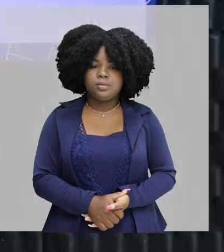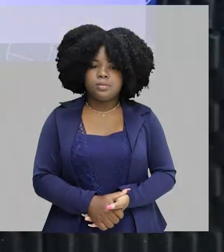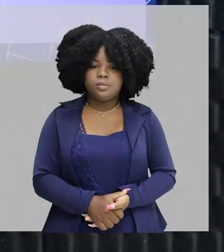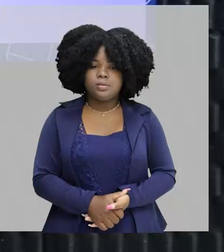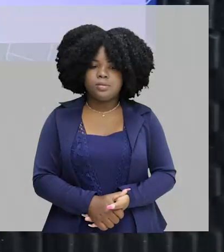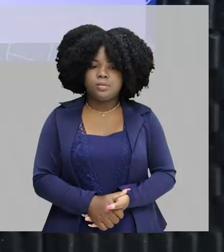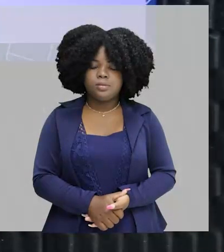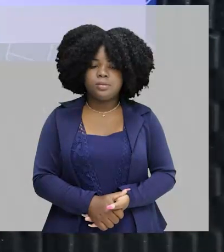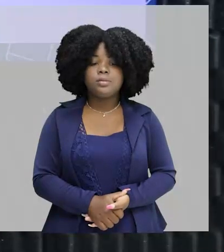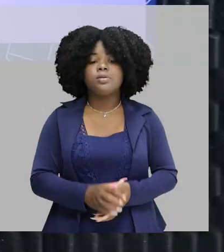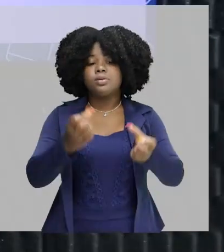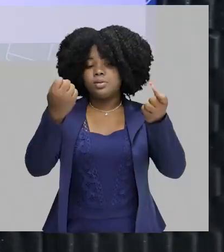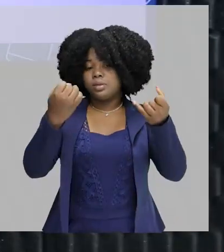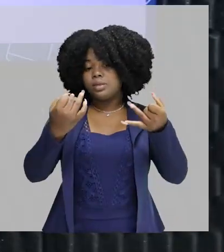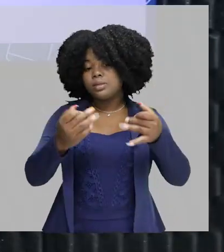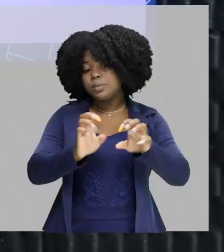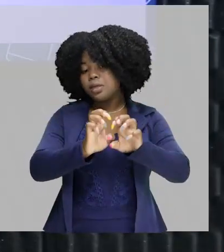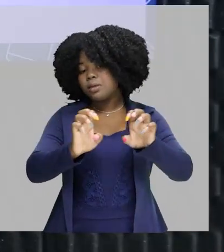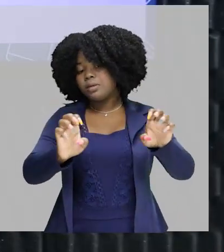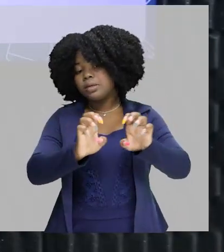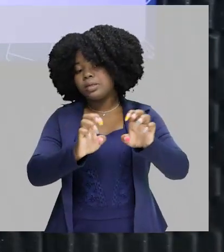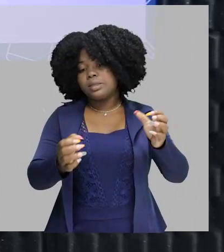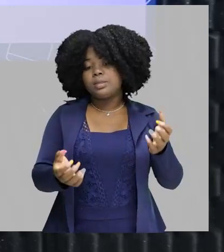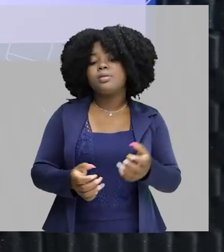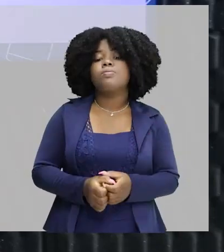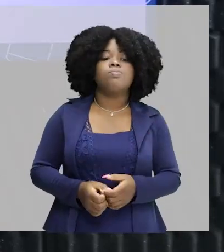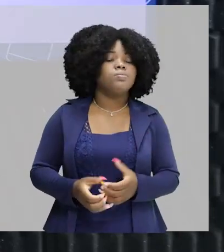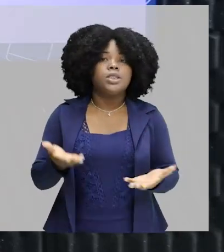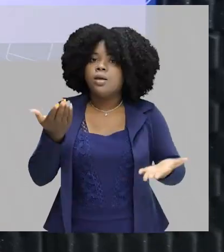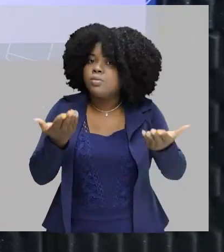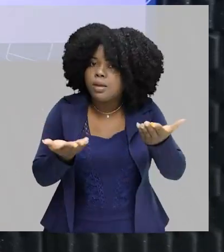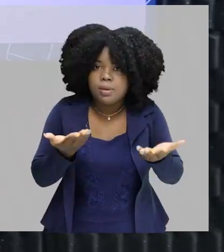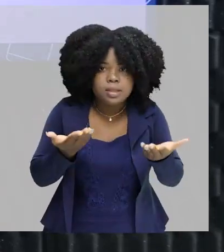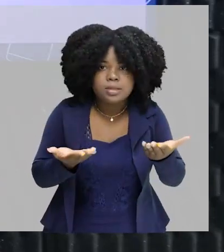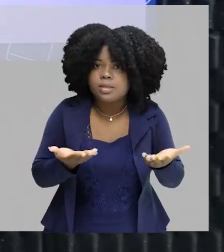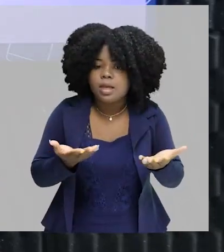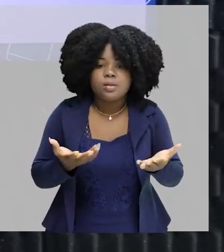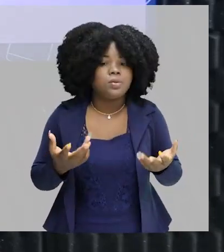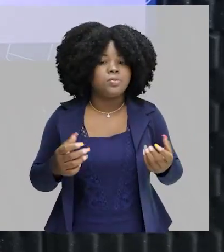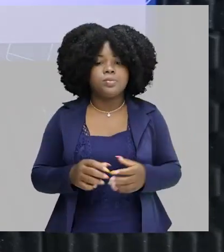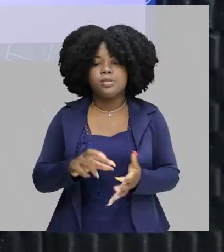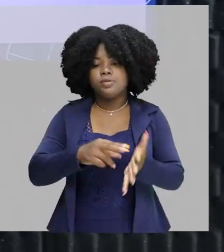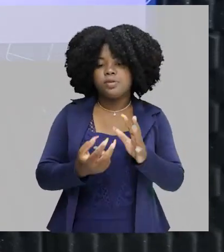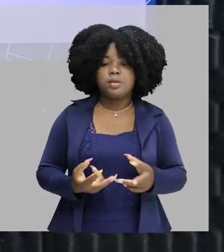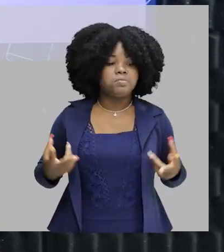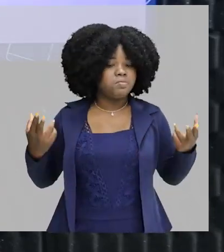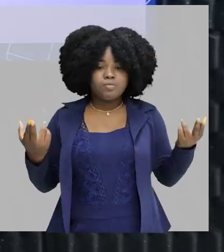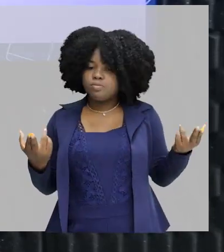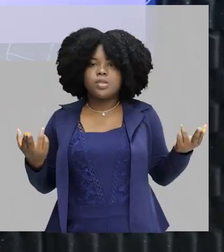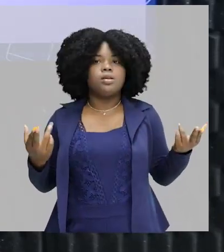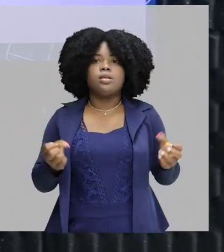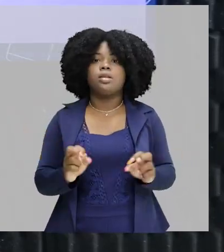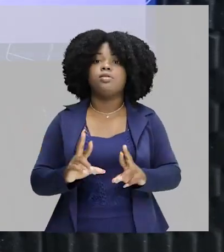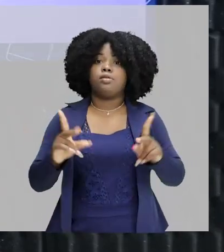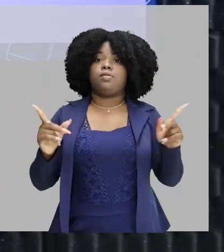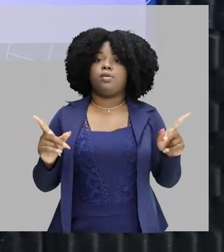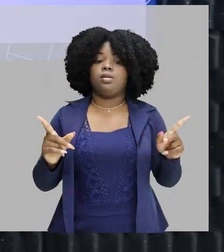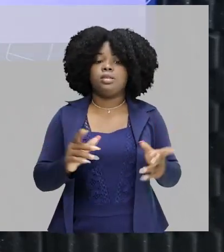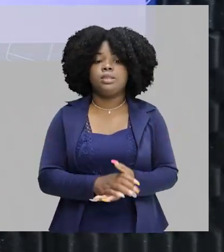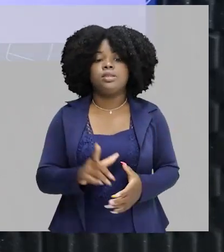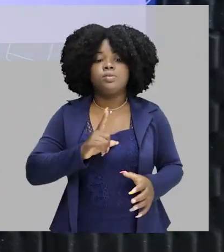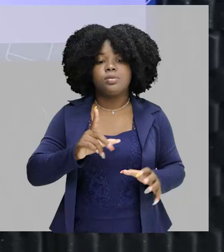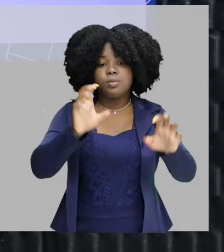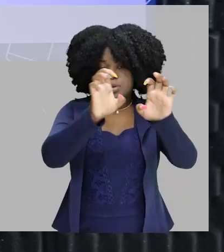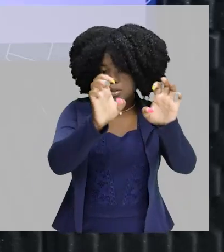Então, aqui já fala que a equação está não balanceada. Então, nós temos aqui a equação química,